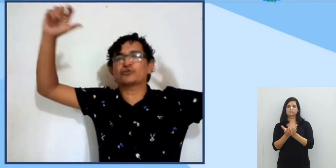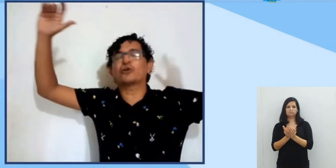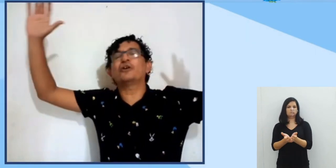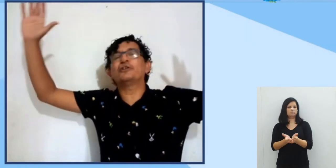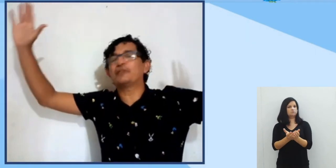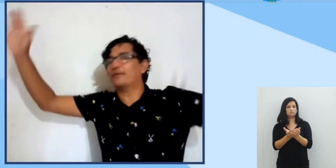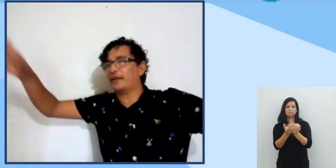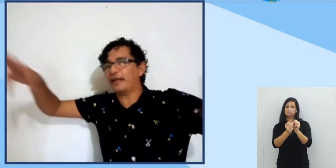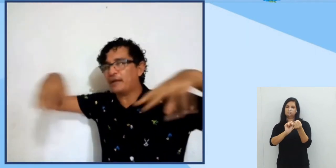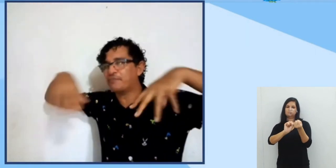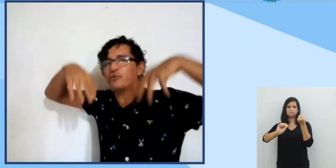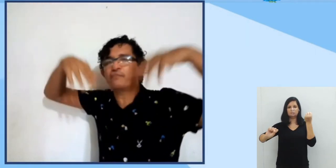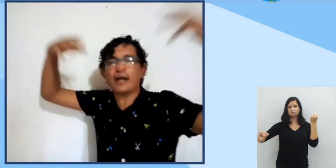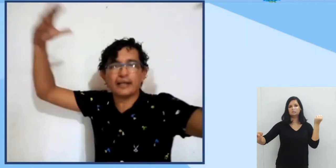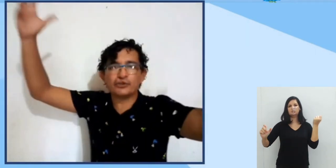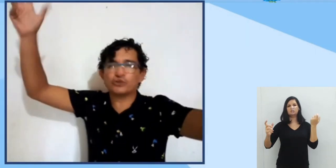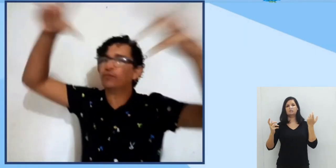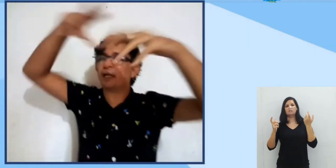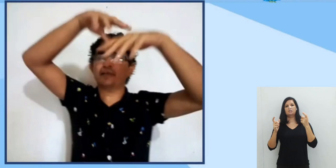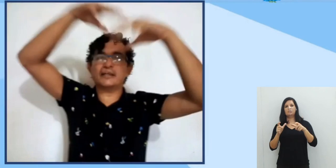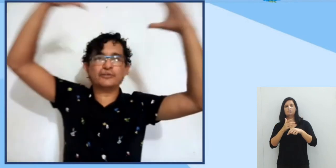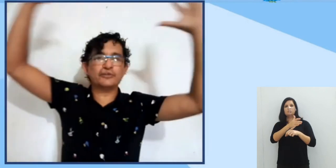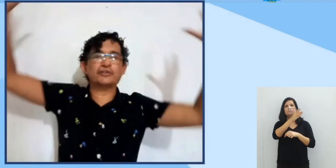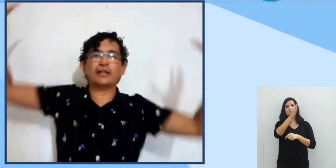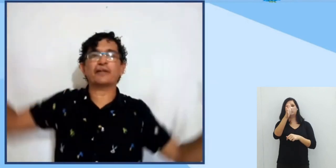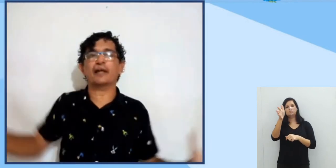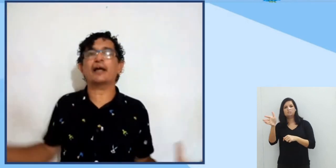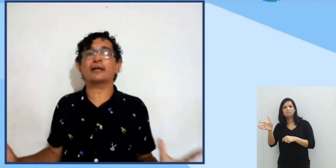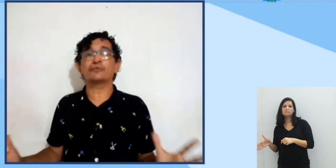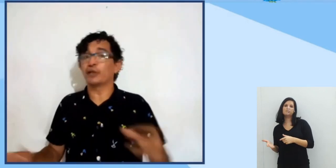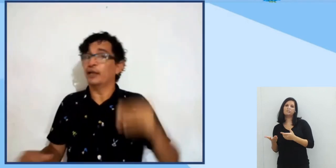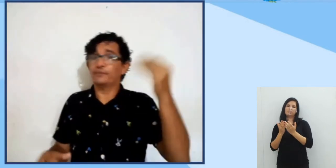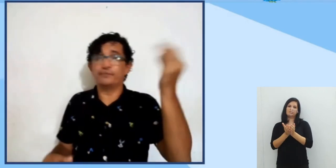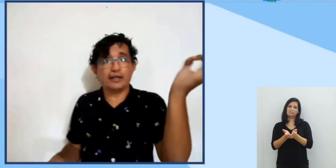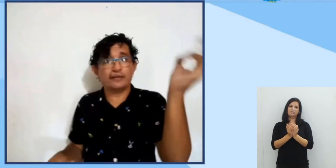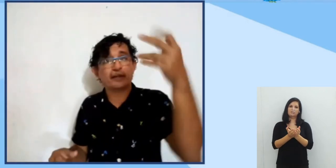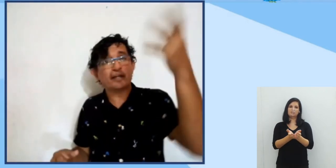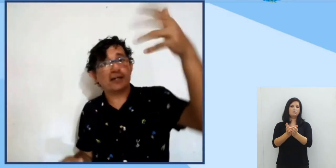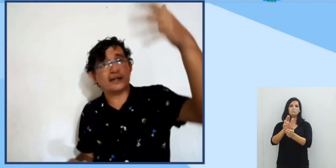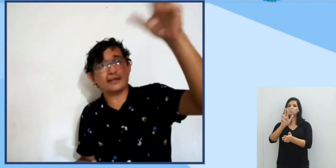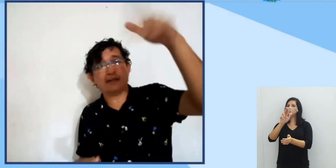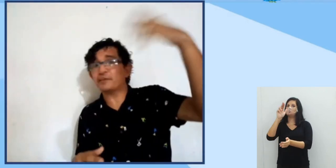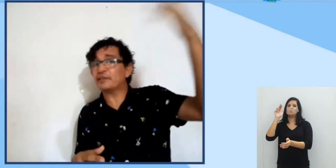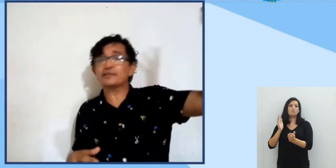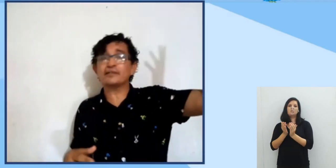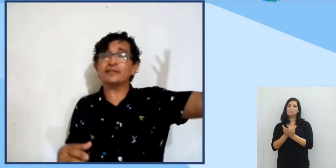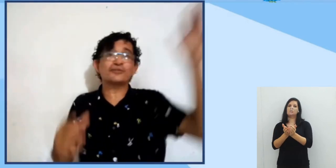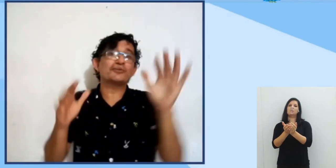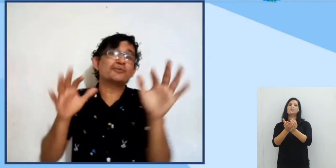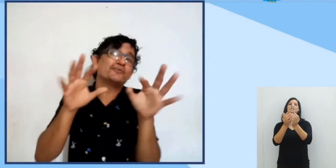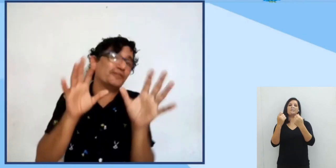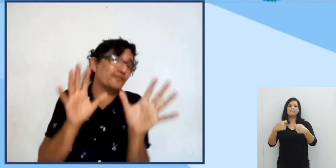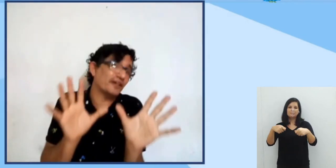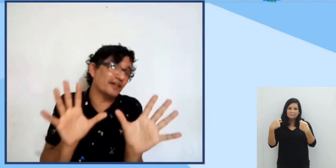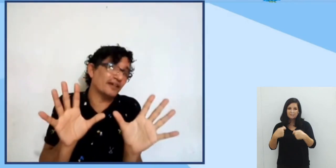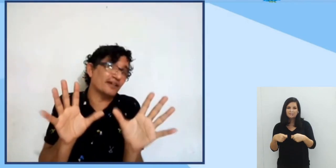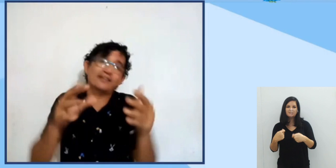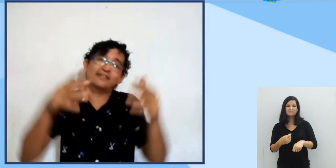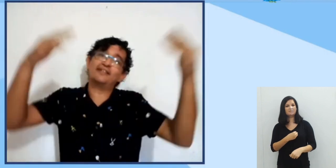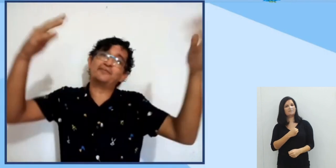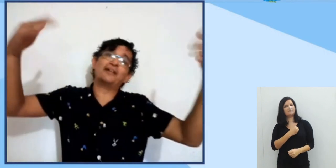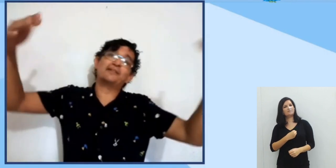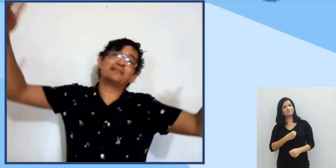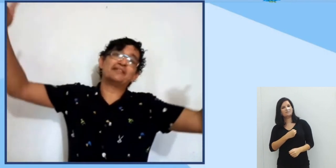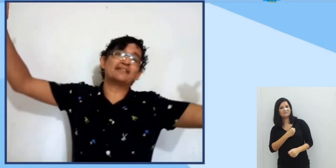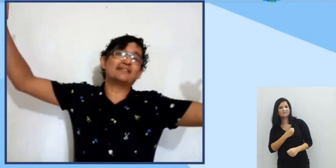grandes navegações, navegar por mares nunca dantes navegados. Navegar é preciso,